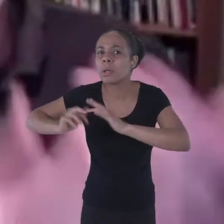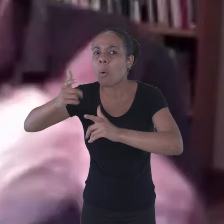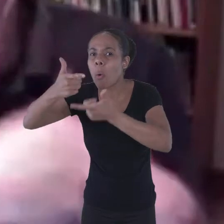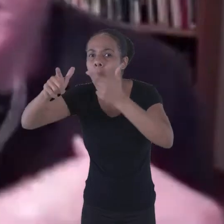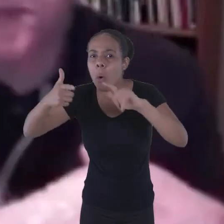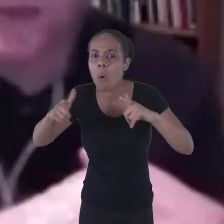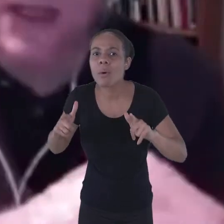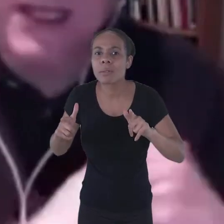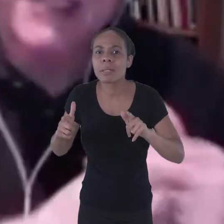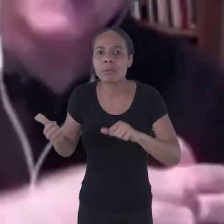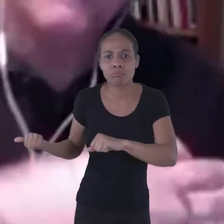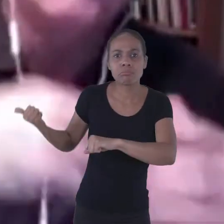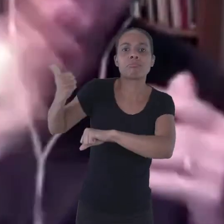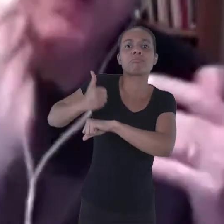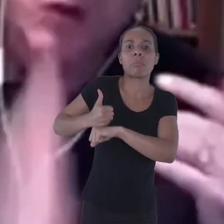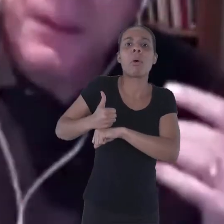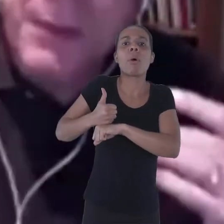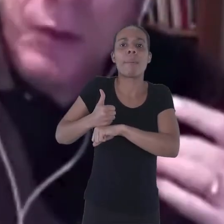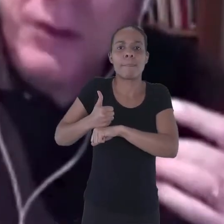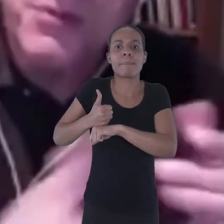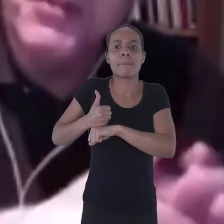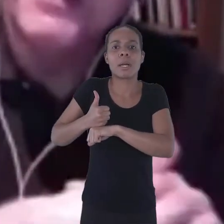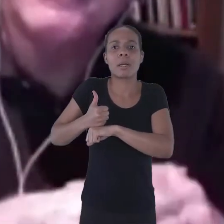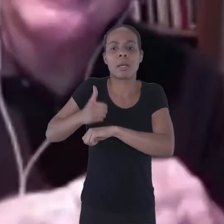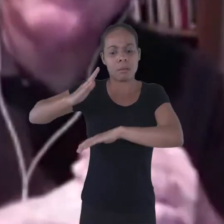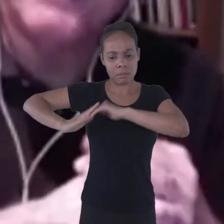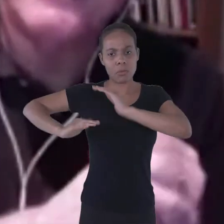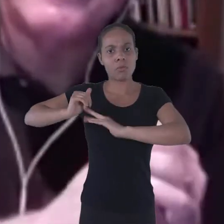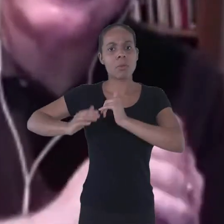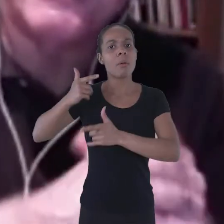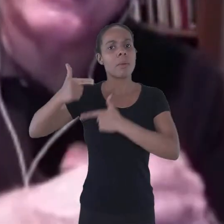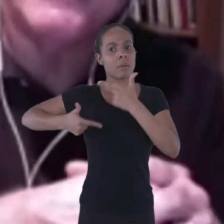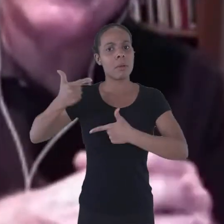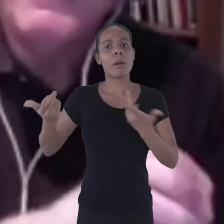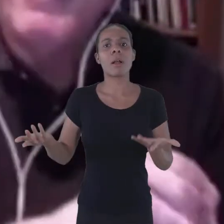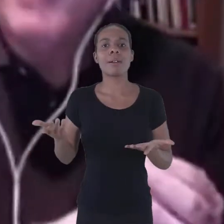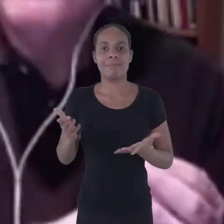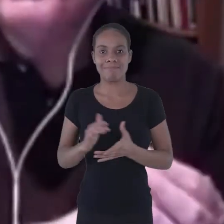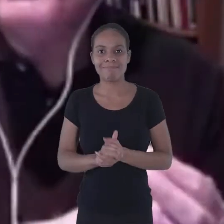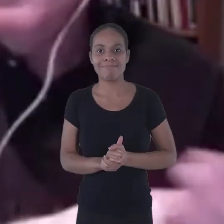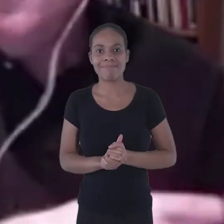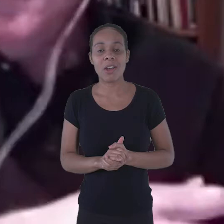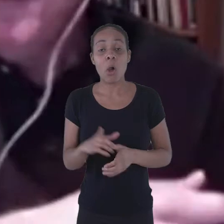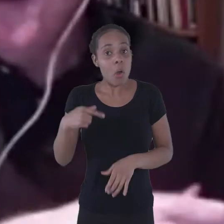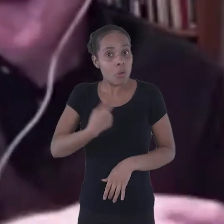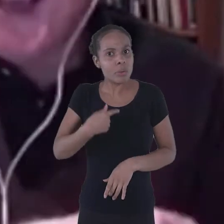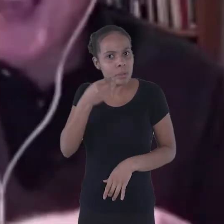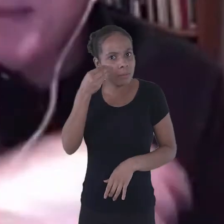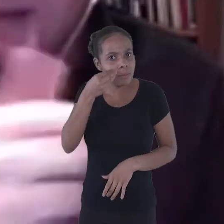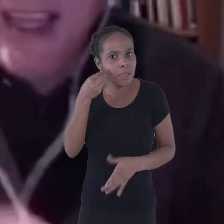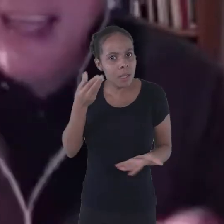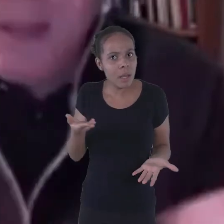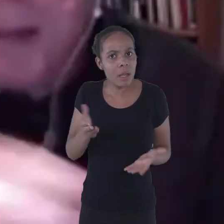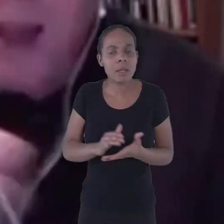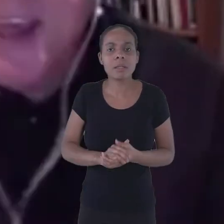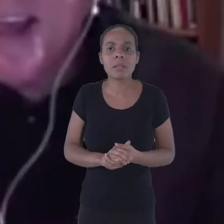e eu também vivi essa experiência, o Paulo também em outras medidas, ele também tem essa experiência, a gente tem que quebrar barreiras, né,